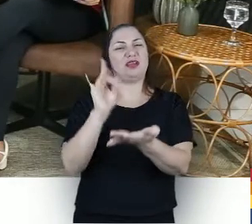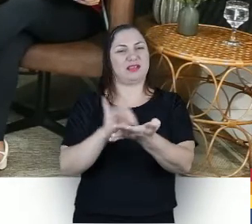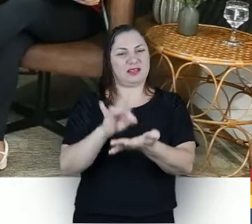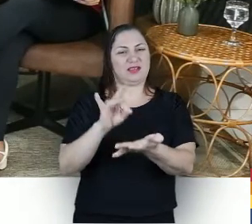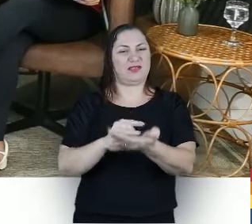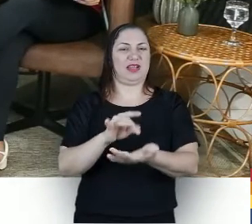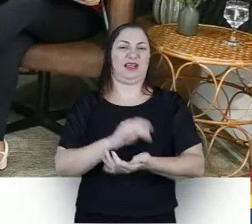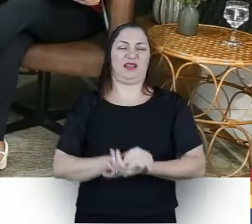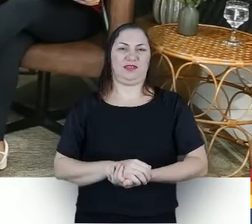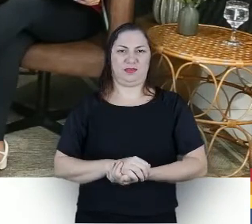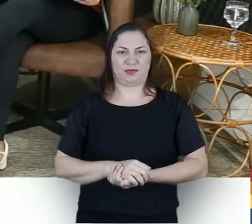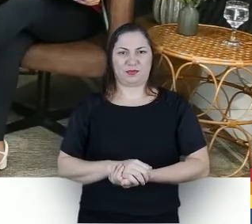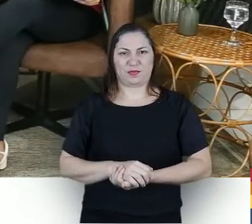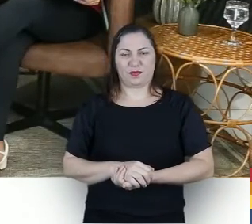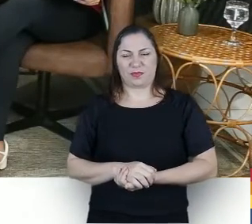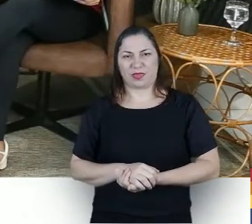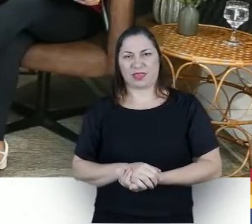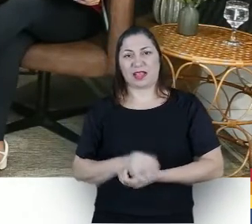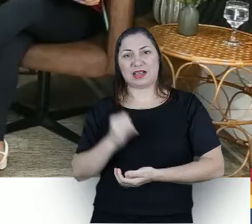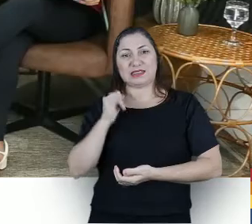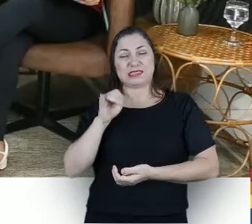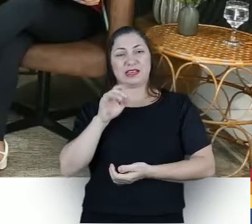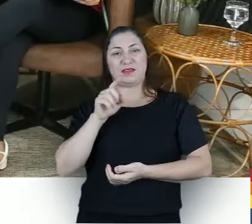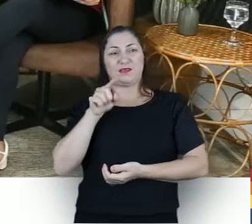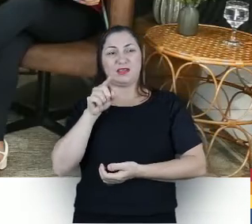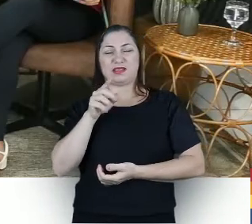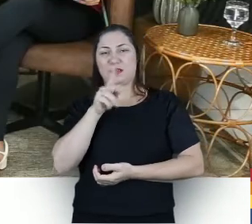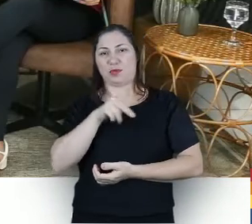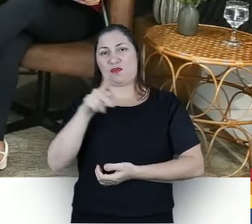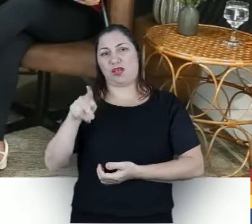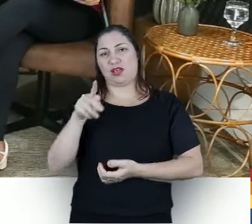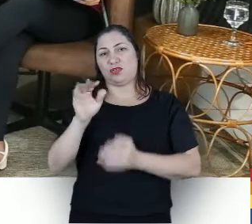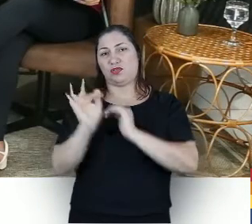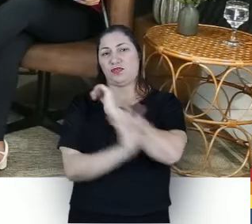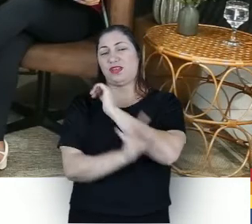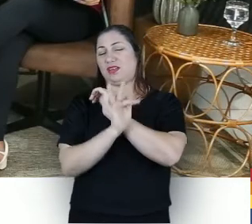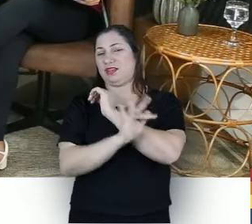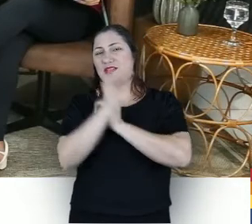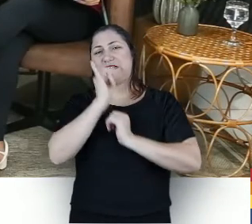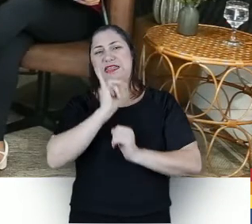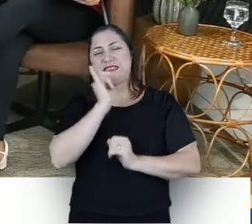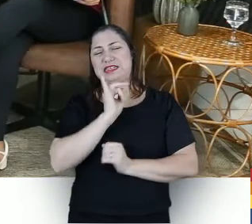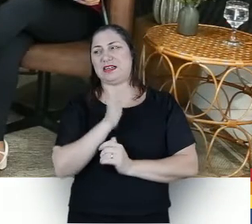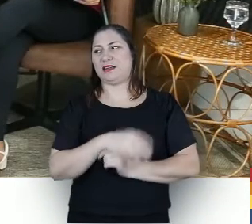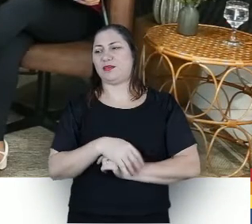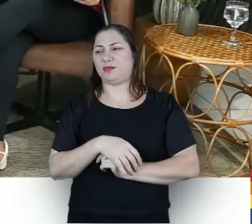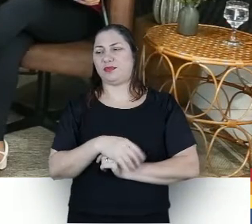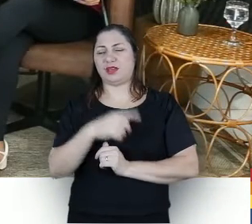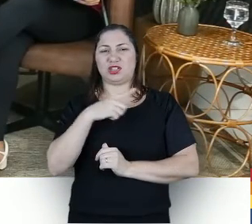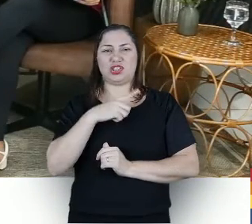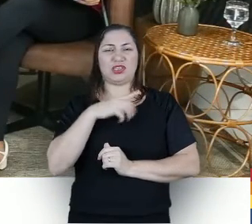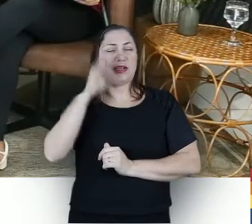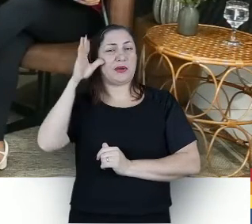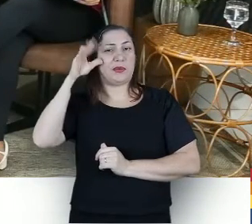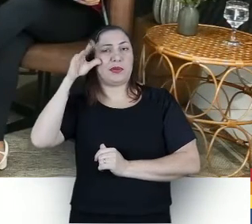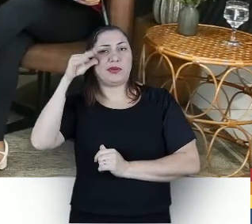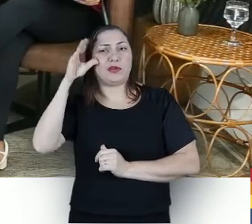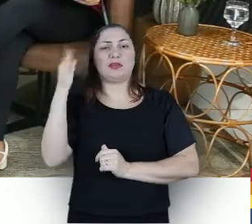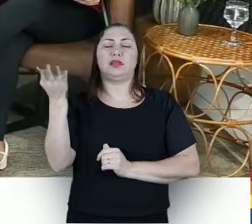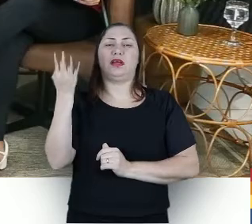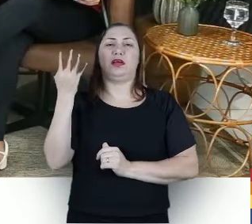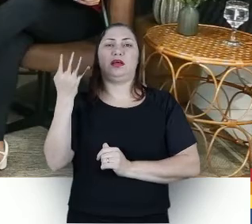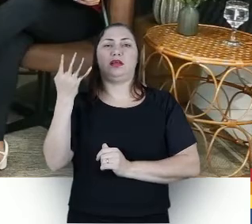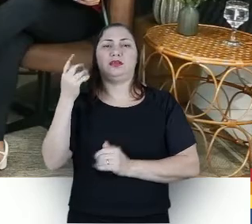para aprimorar, para levar para os alunos, para os estudantes. E os alunos vão conhecer um pouco desse mundo. Então, não tem como, gente. Essa troca,